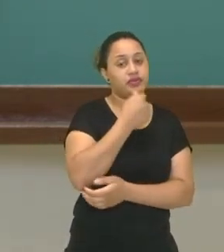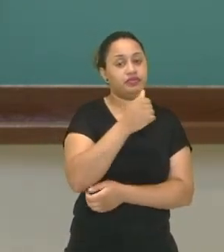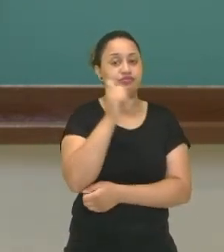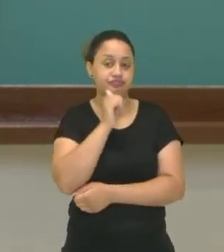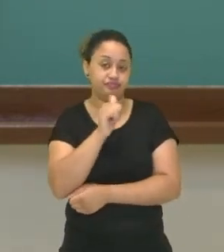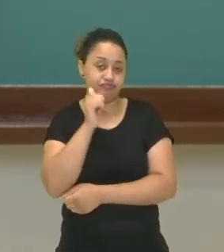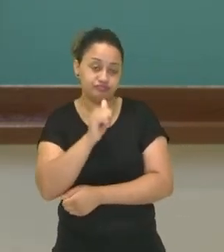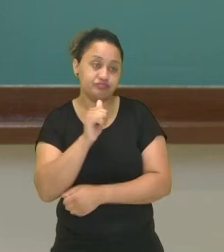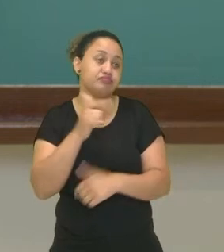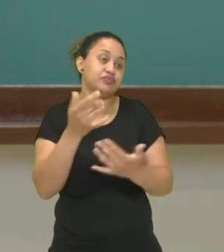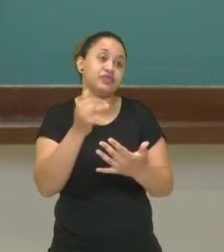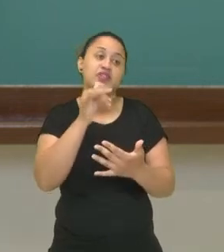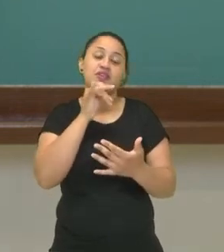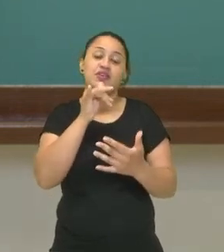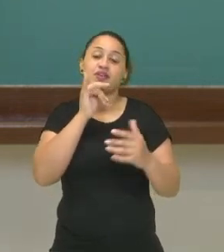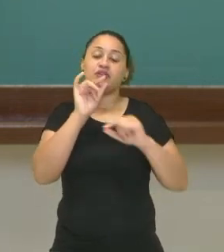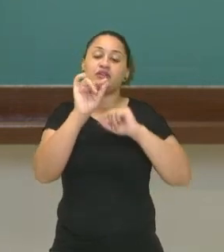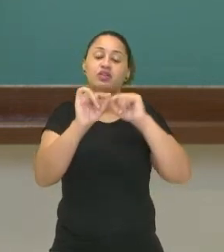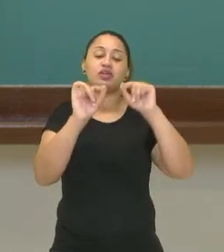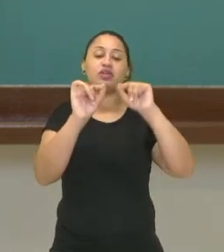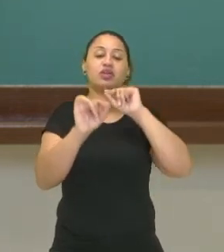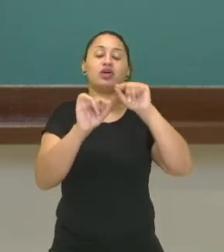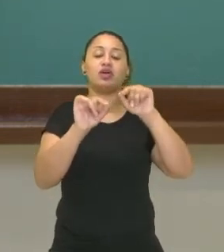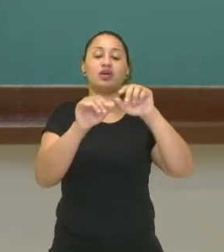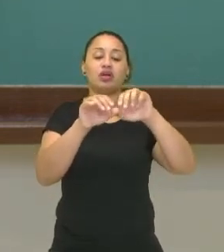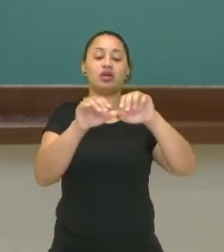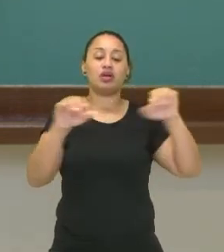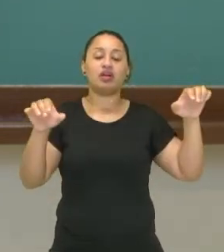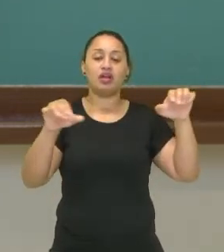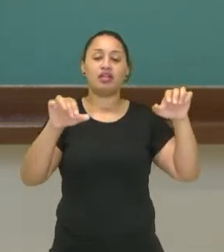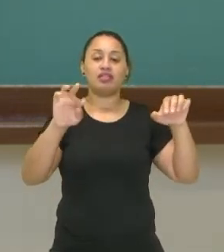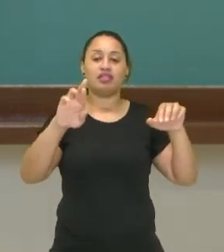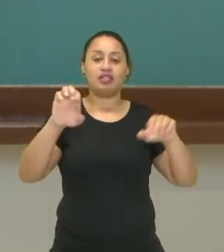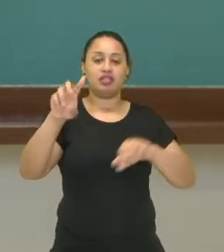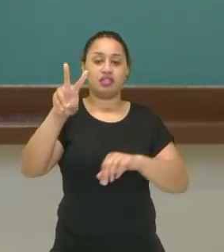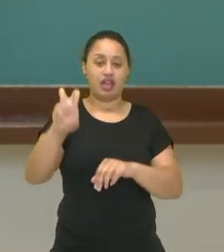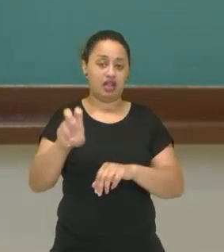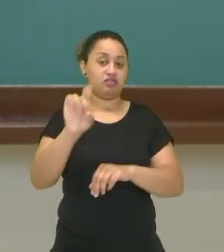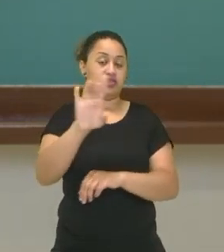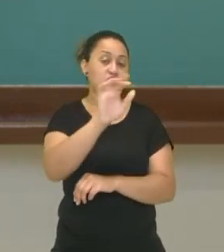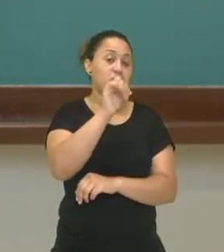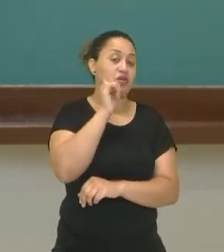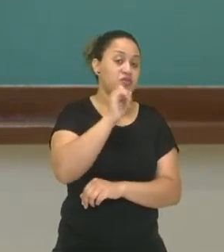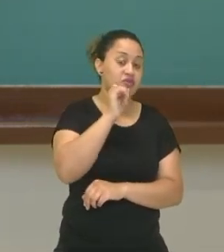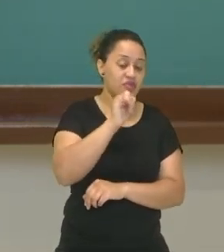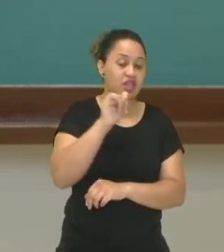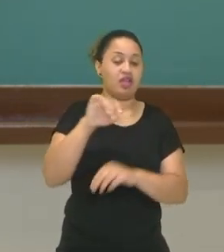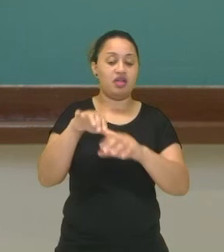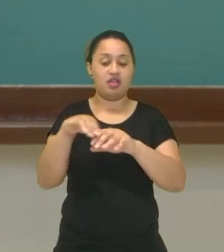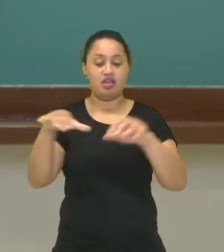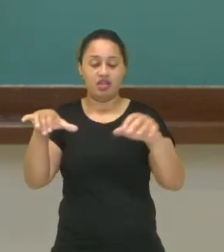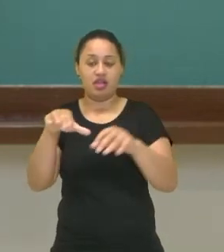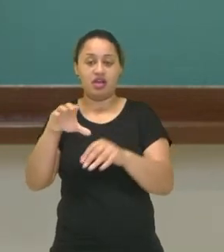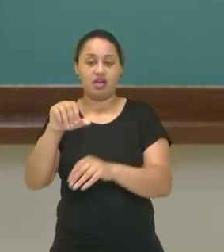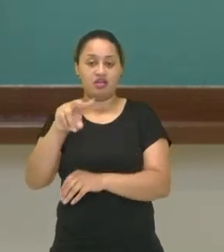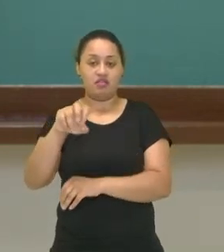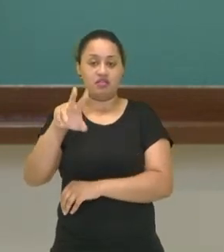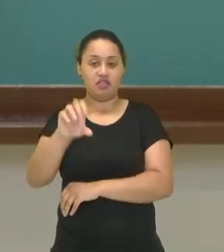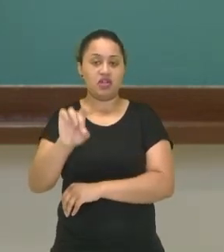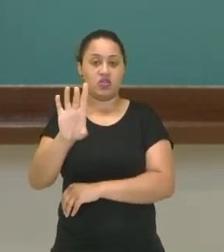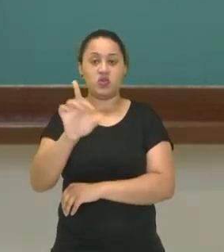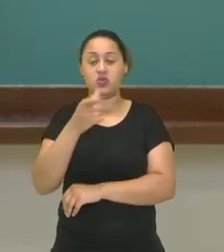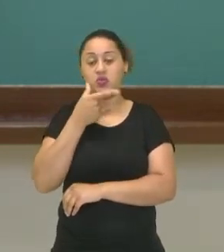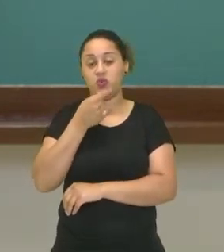por exemplo, a trave só as mulheres fazem, o cavalo só os homens fazem, e